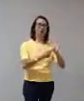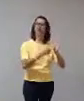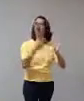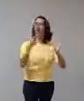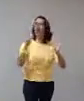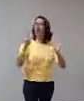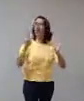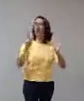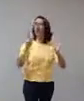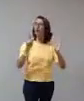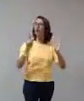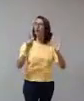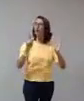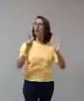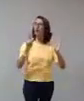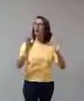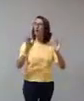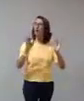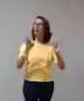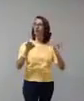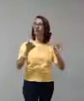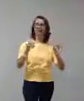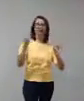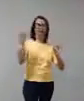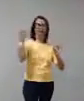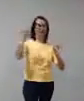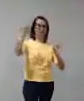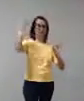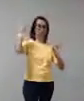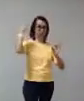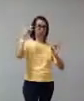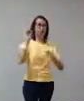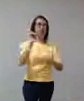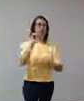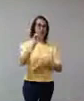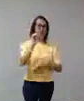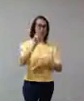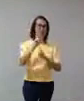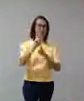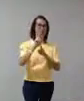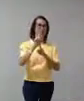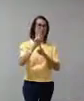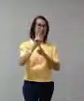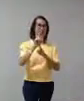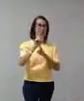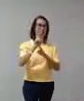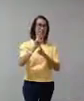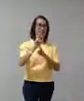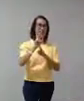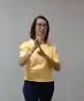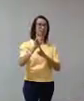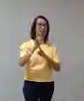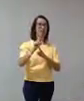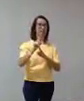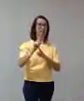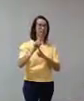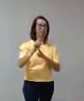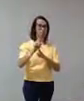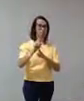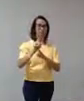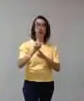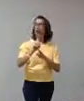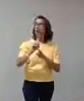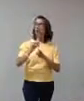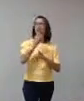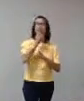Estava certo, desculpa, lá era para ser Porto Alegre mesmo, porque é do Rodrigo. O Tim, que é da Inglaterra, que vai aparecer agora.